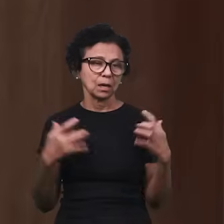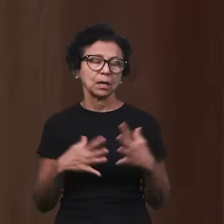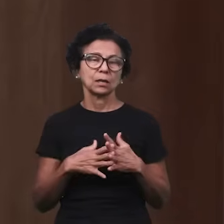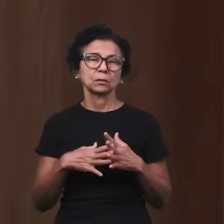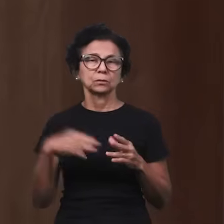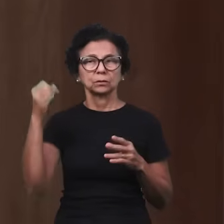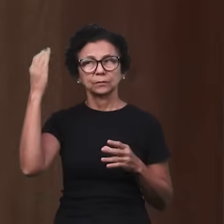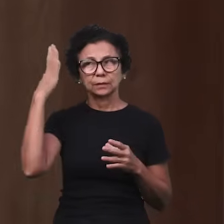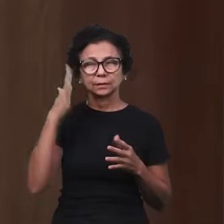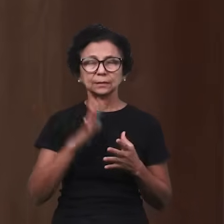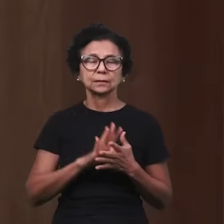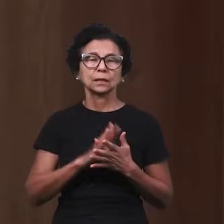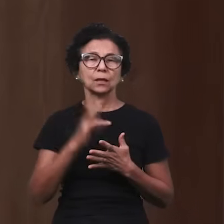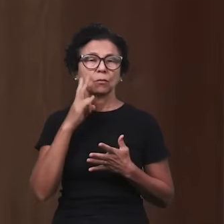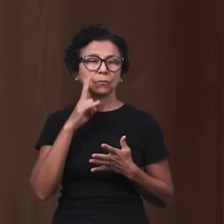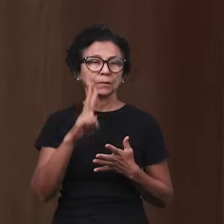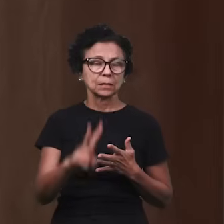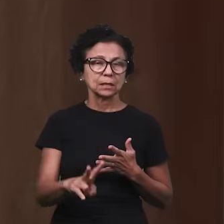É por isso que nós